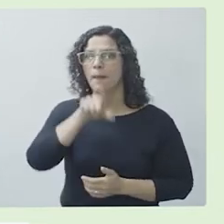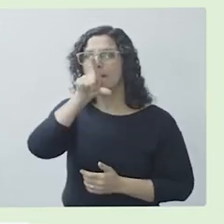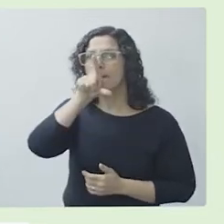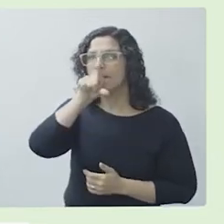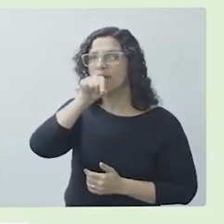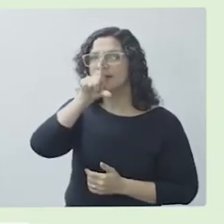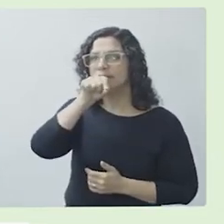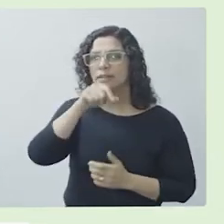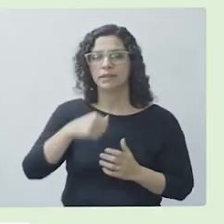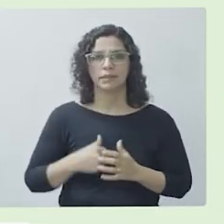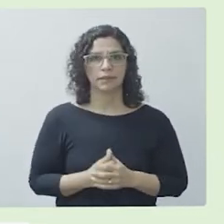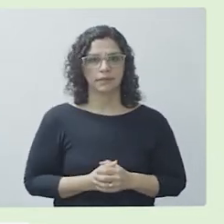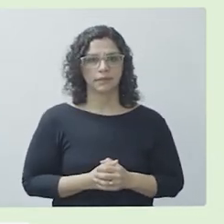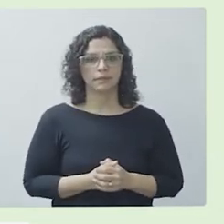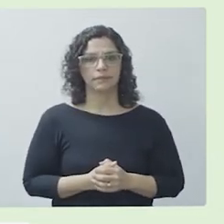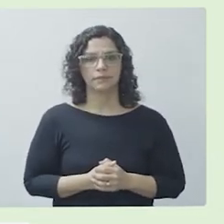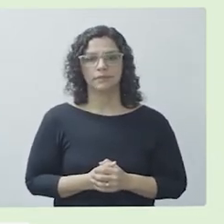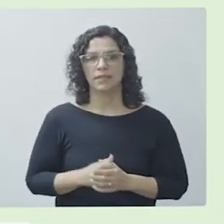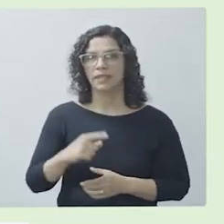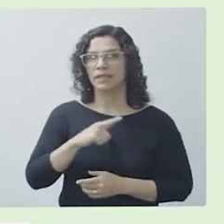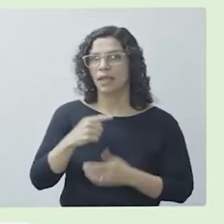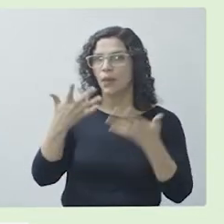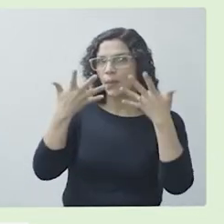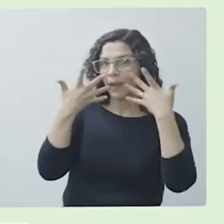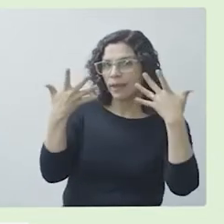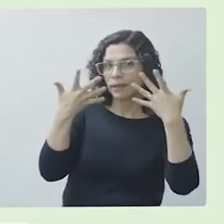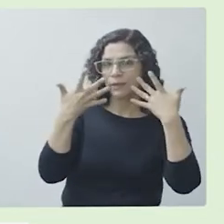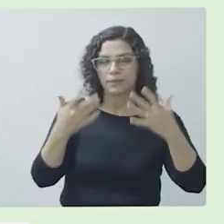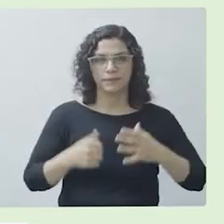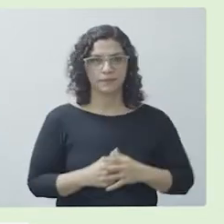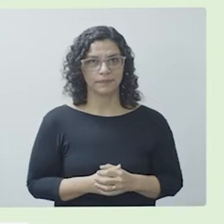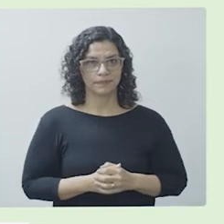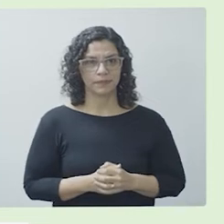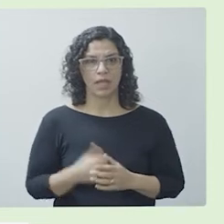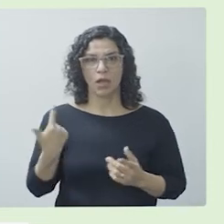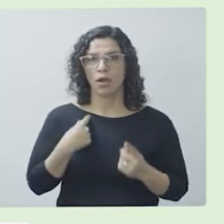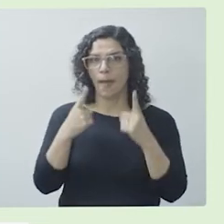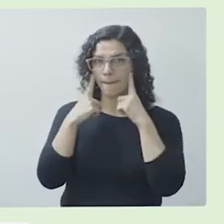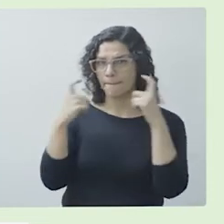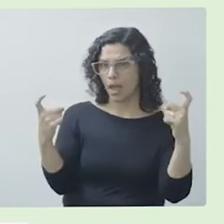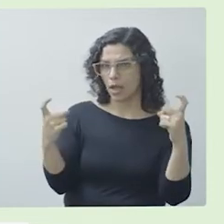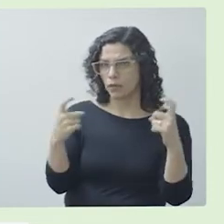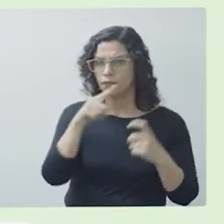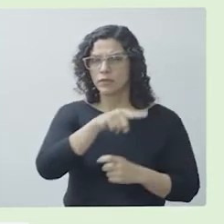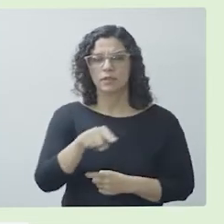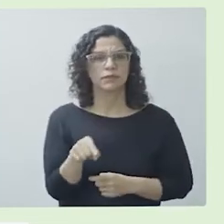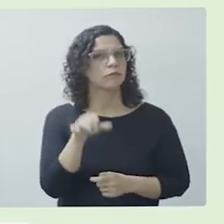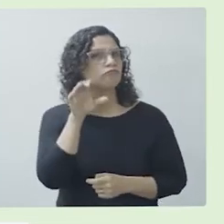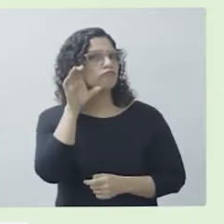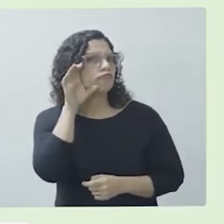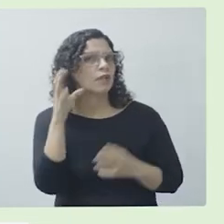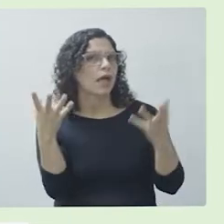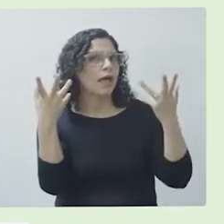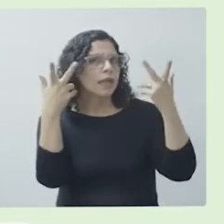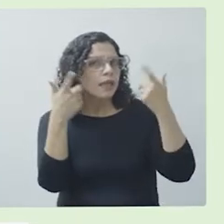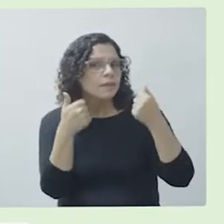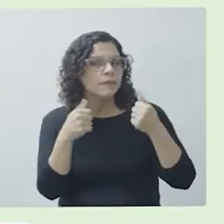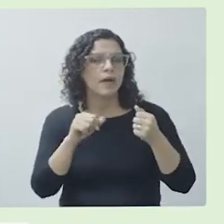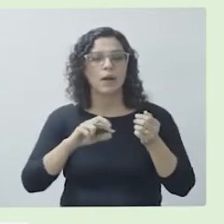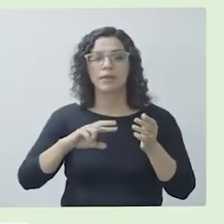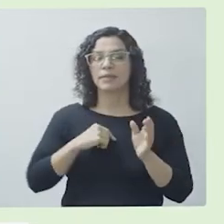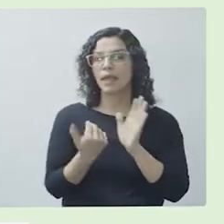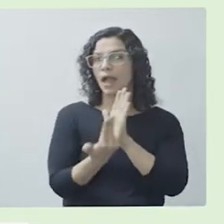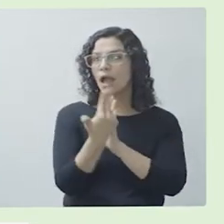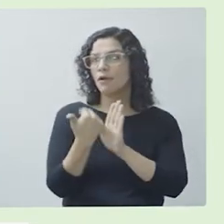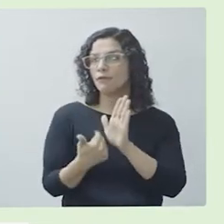um passarinho e um gato. Eu vou colocar o som de um animal que